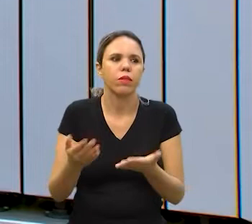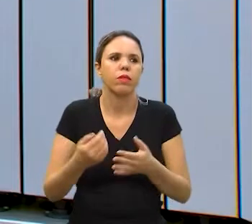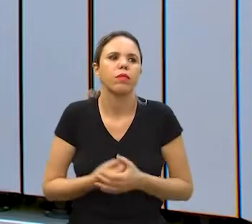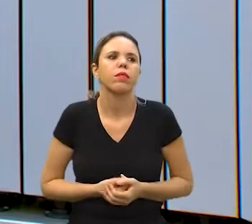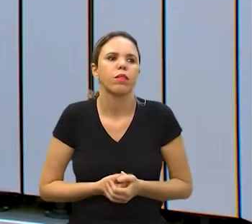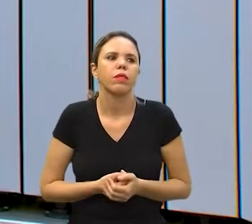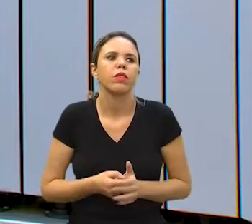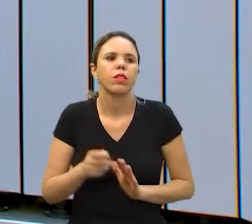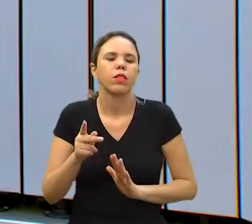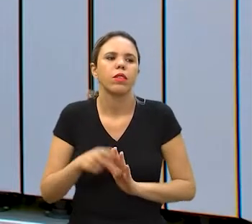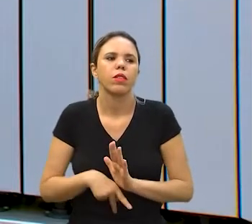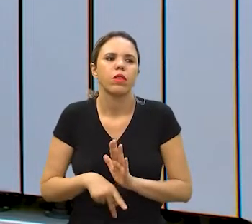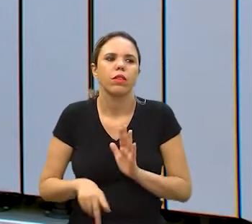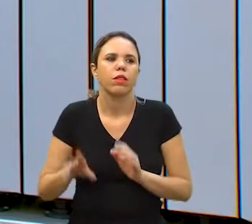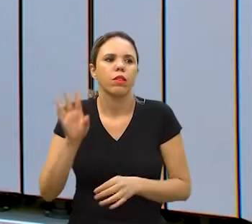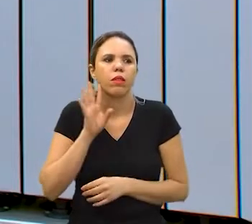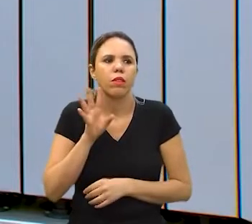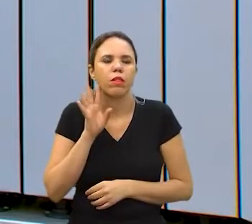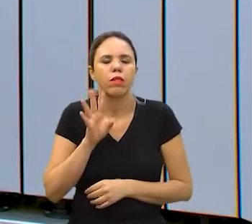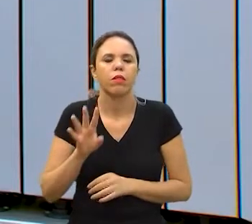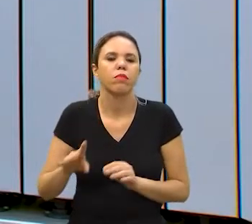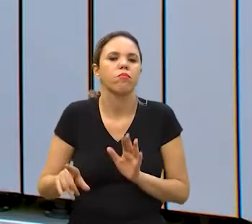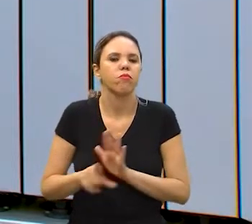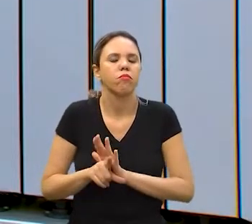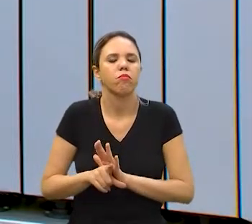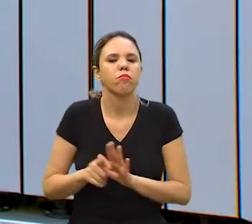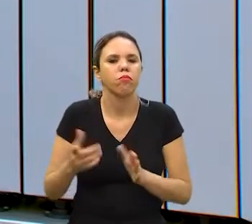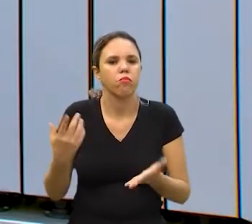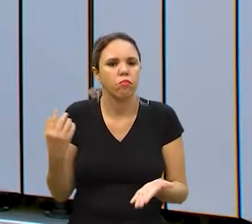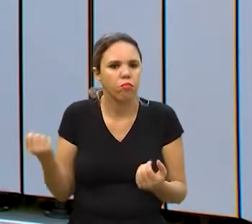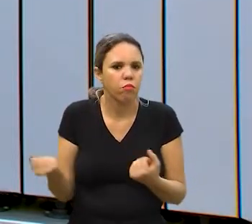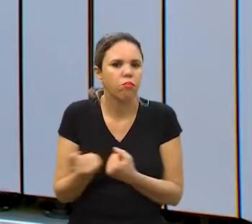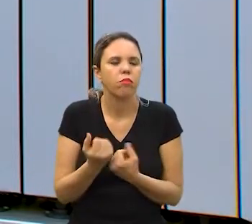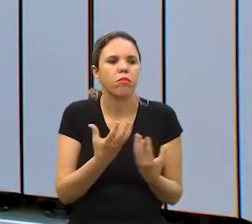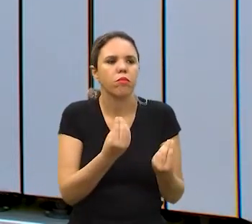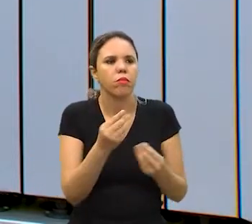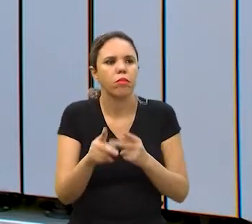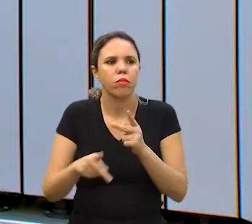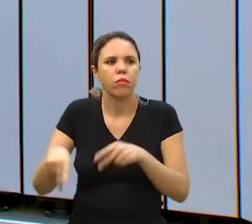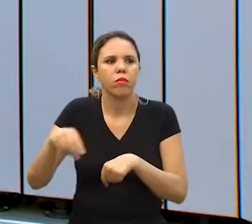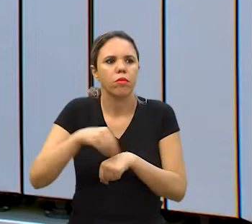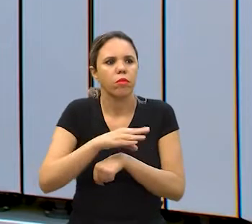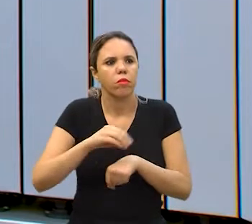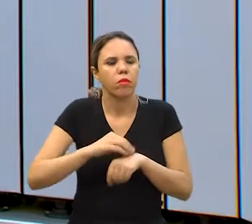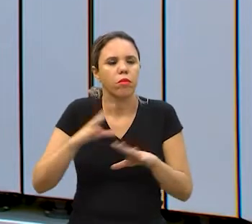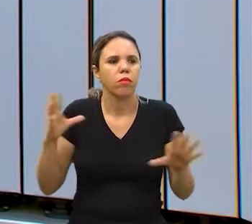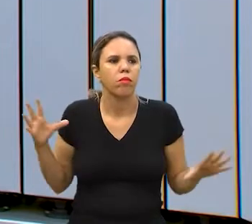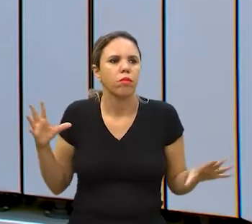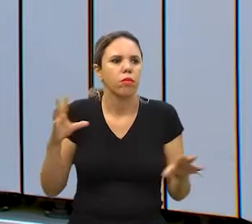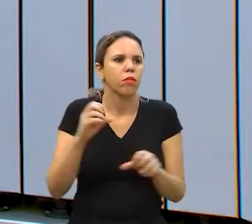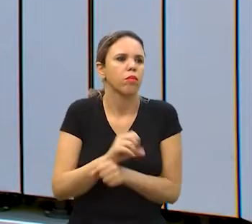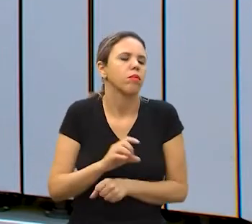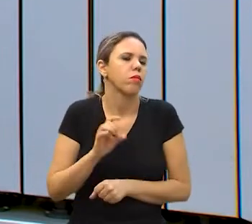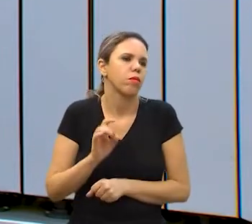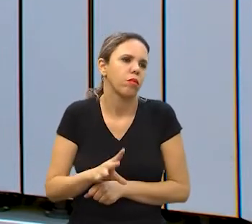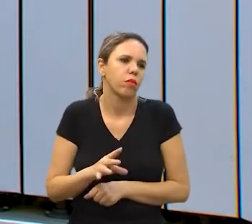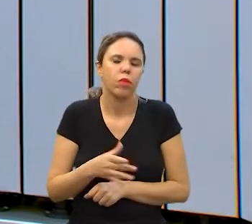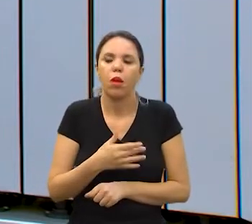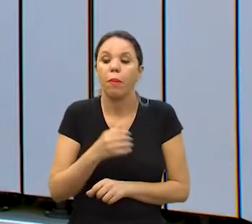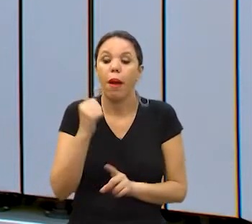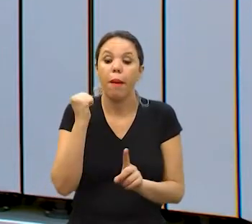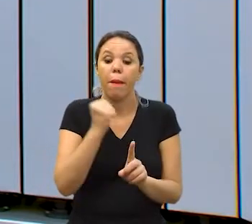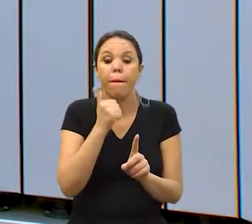ajudar. Então esse projeto é um projeto legal, um projeto que a gente conta com o apoio de muita gente, para trazer ao todo, não é só